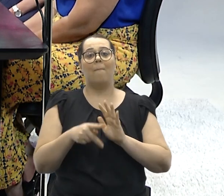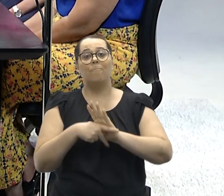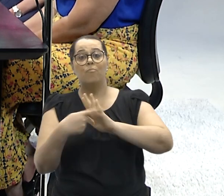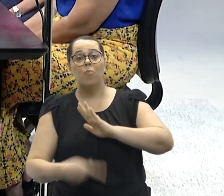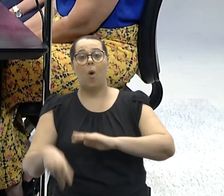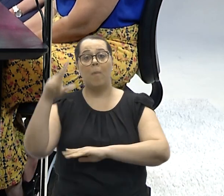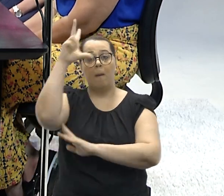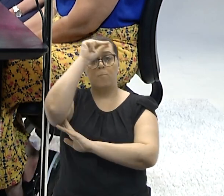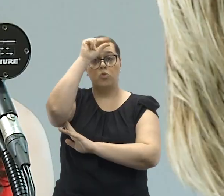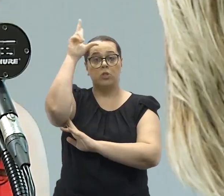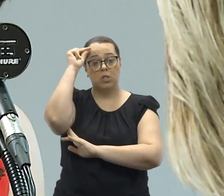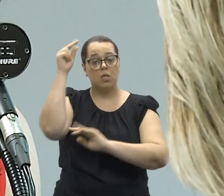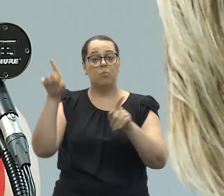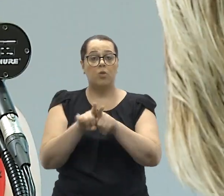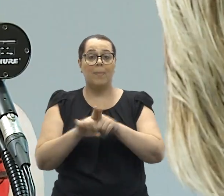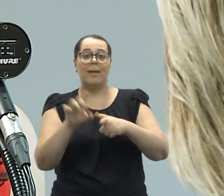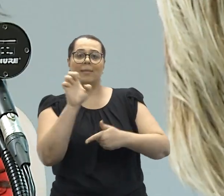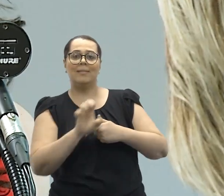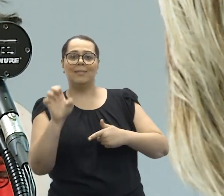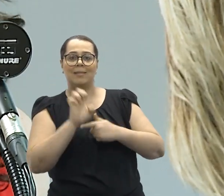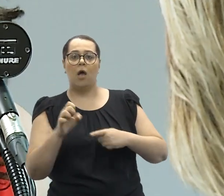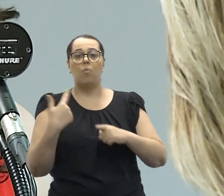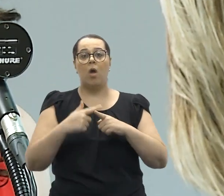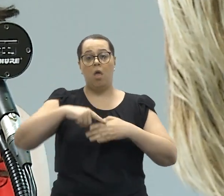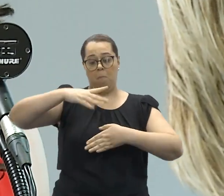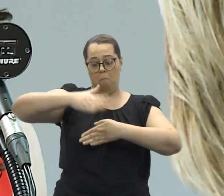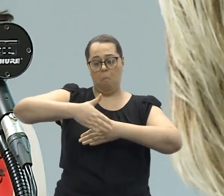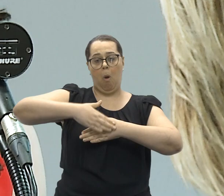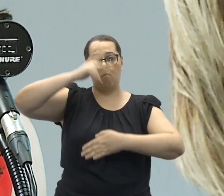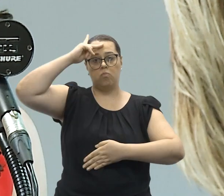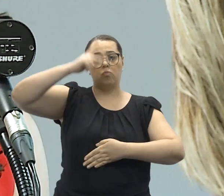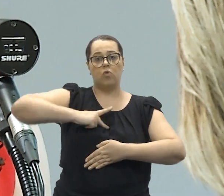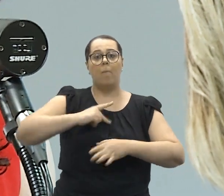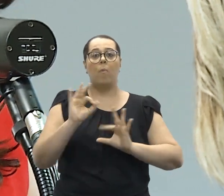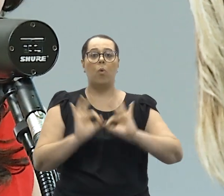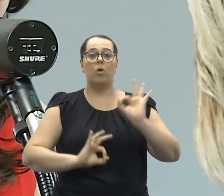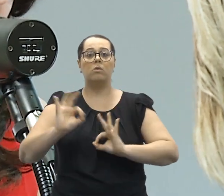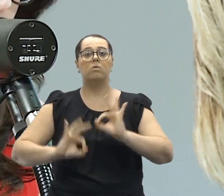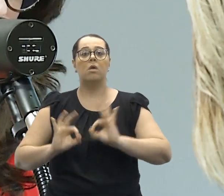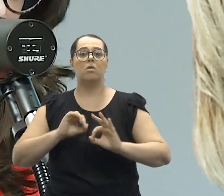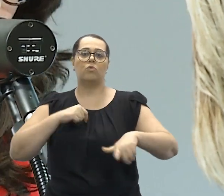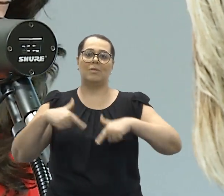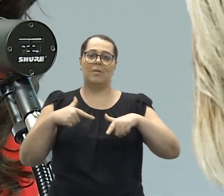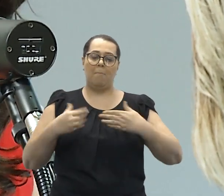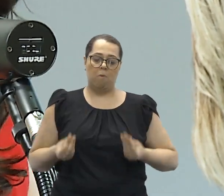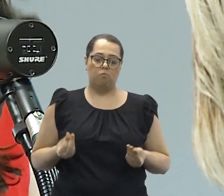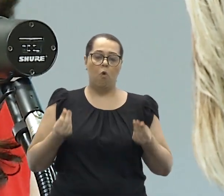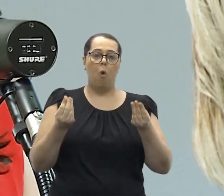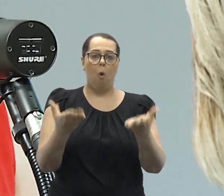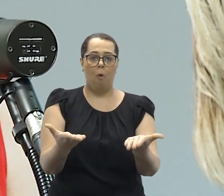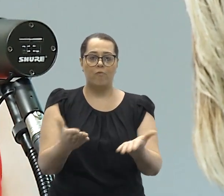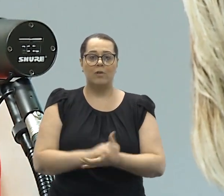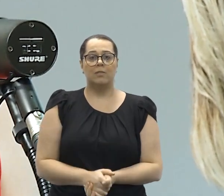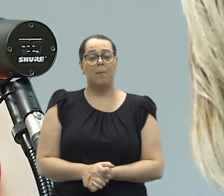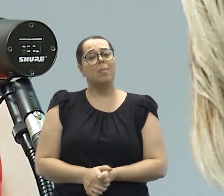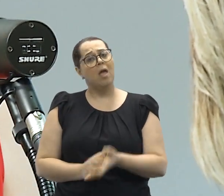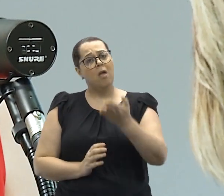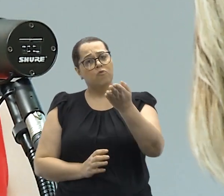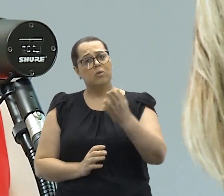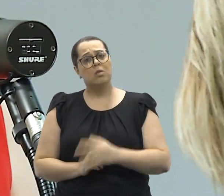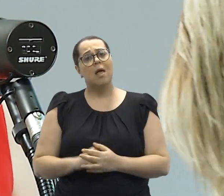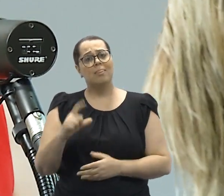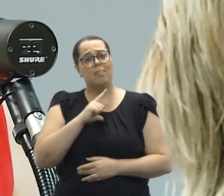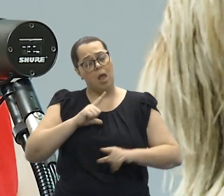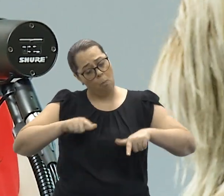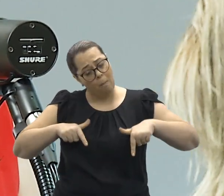e o Estado. Eles têm autonomia para fazer essa organização desses serviços, né? E você que está aí nessa